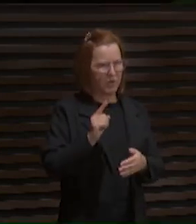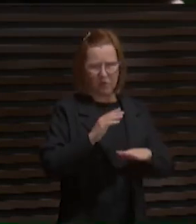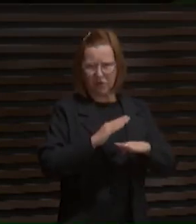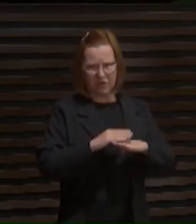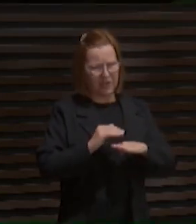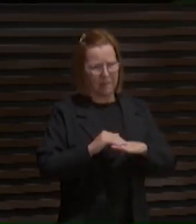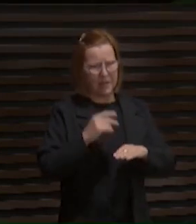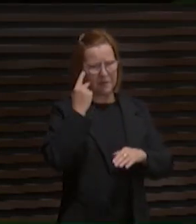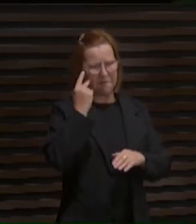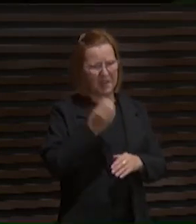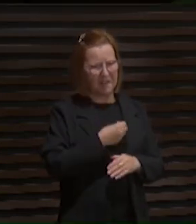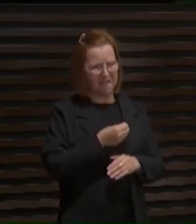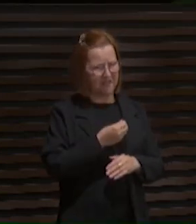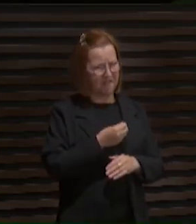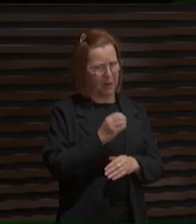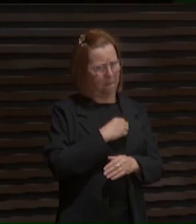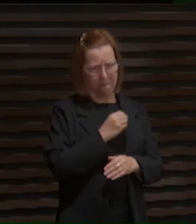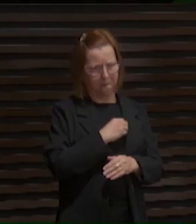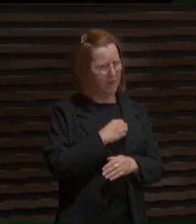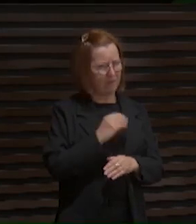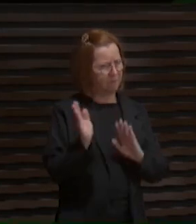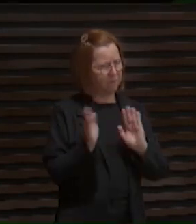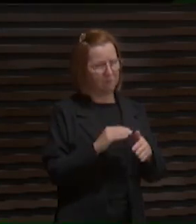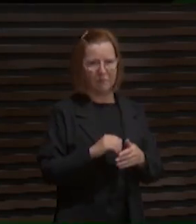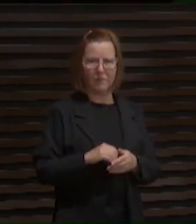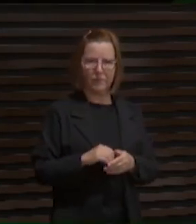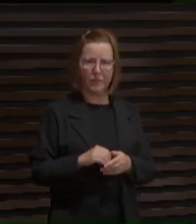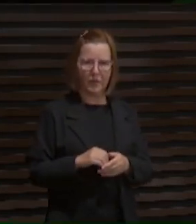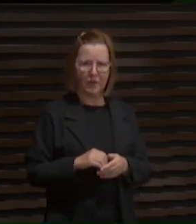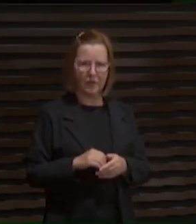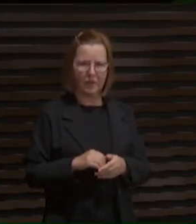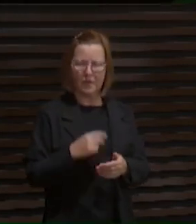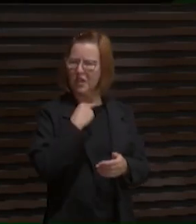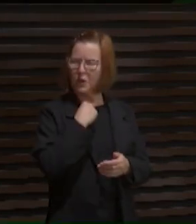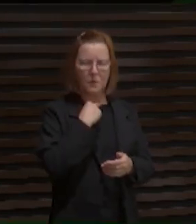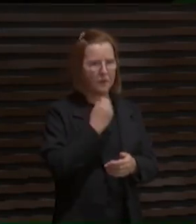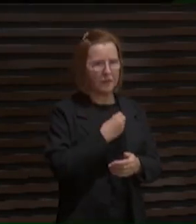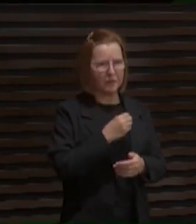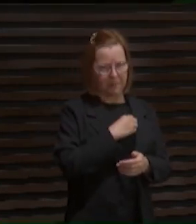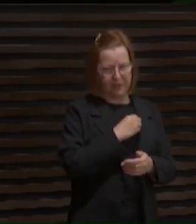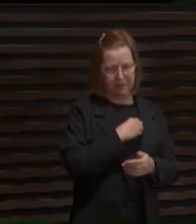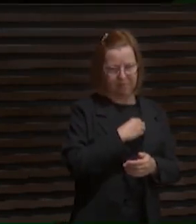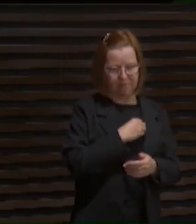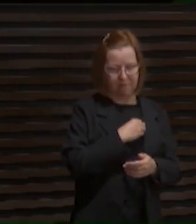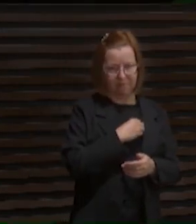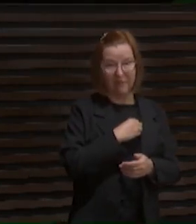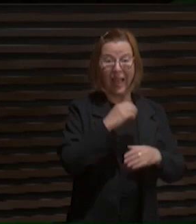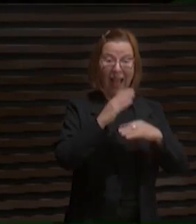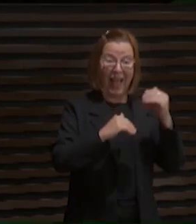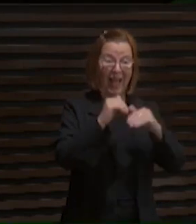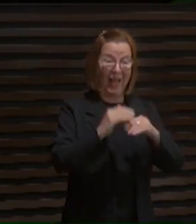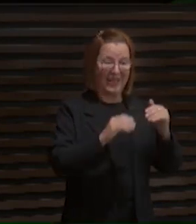Não somos chamados a viver dessa forma. Não devemos viver dessa forma. A obra de Cristo é